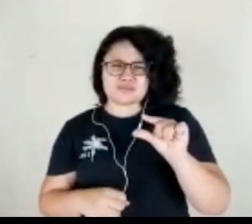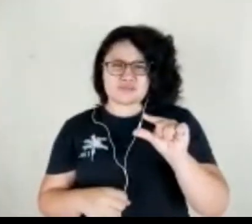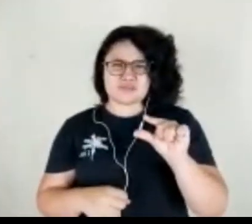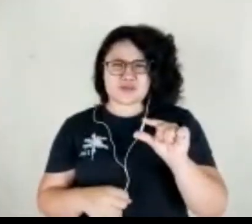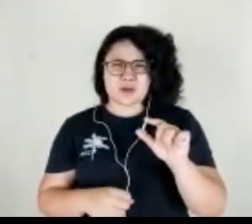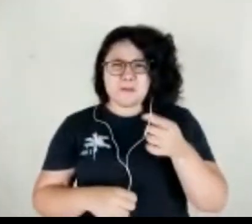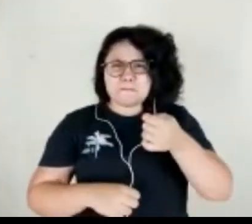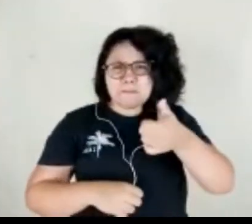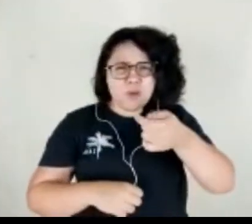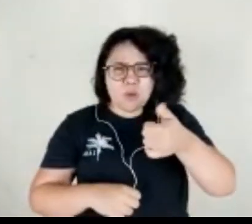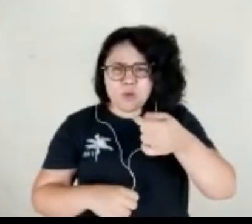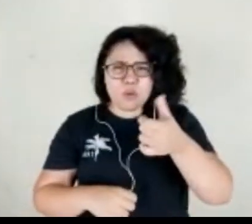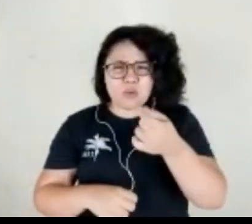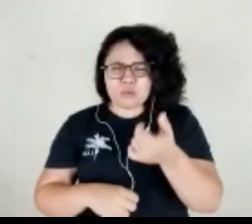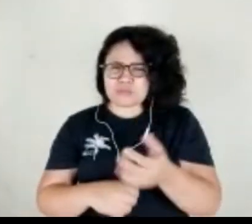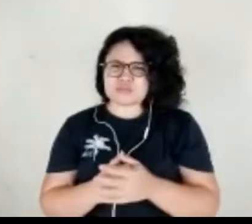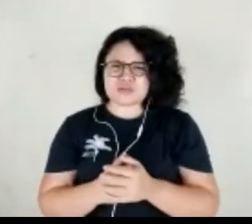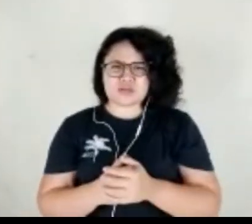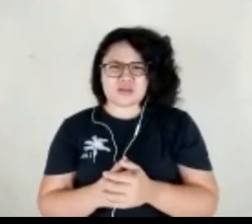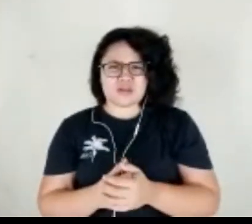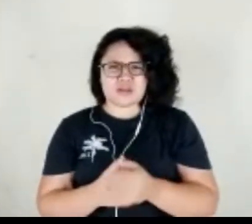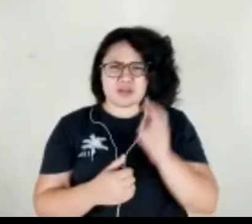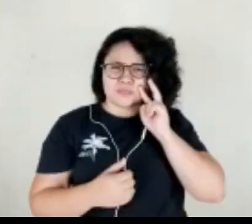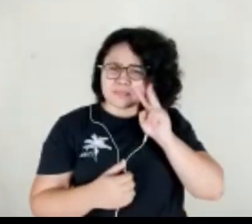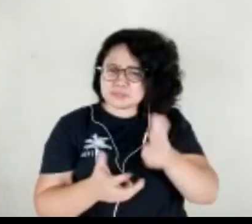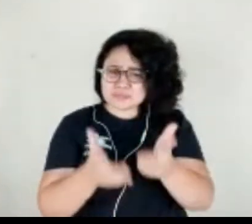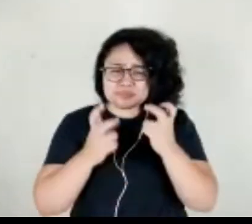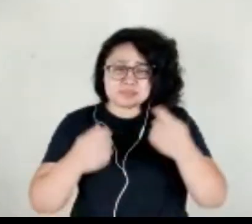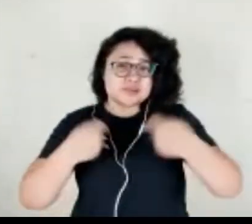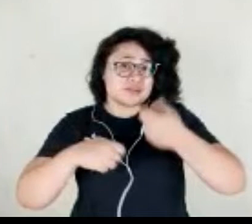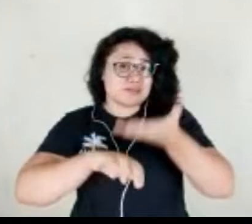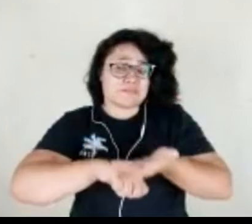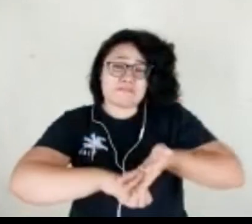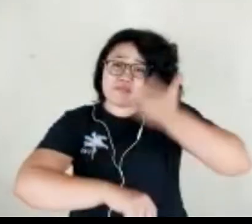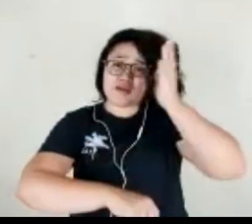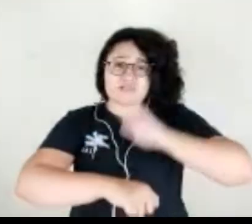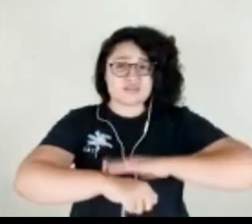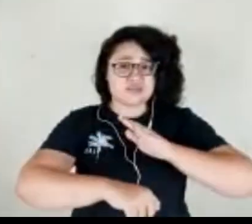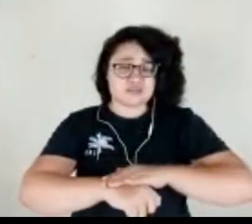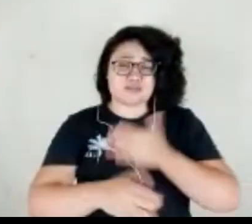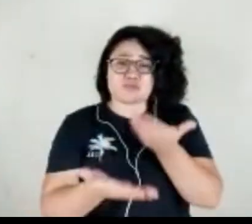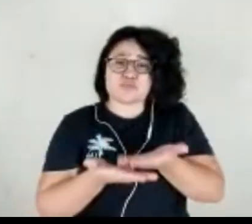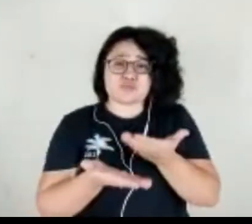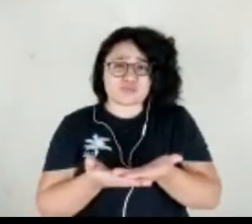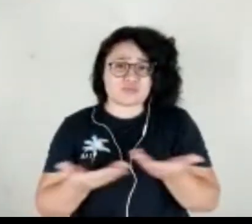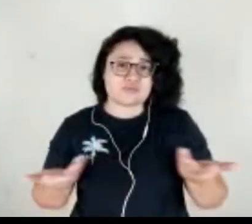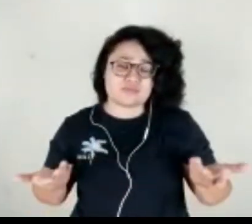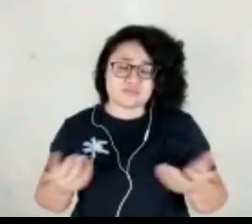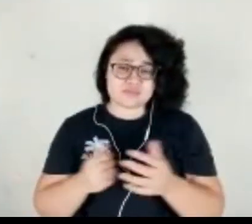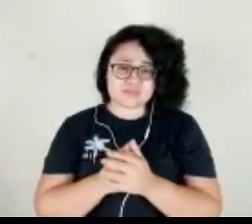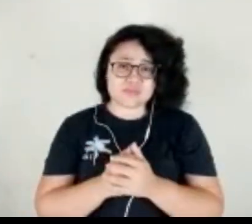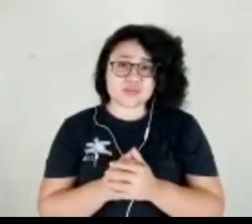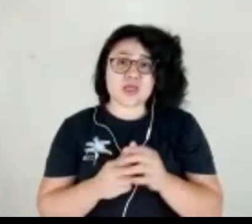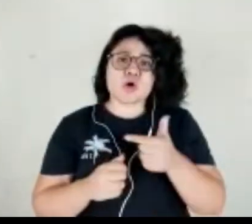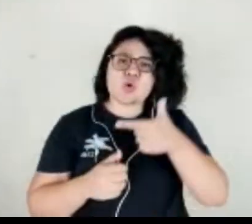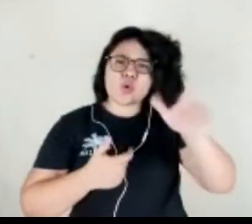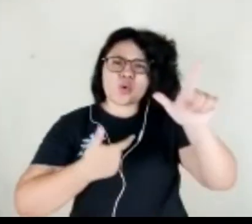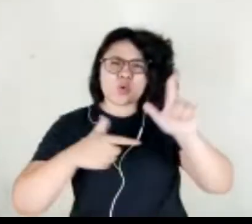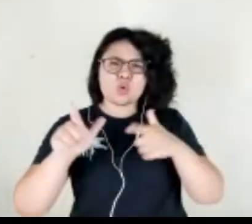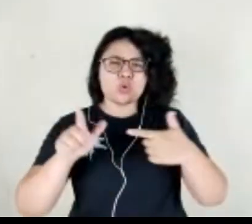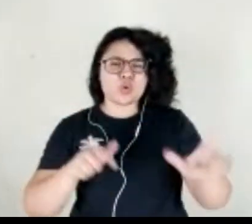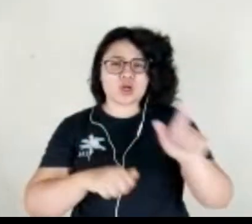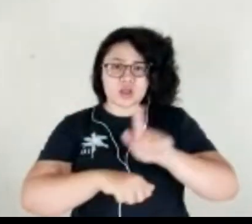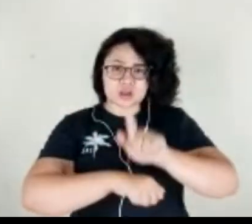pedagogia, a carga horária é muito baixa, considerando o que eu acharia necessário, né? E em outras